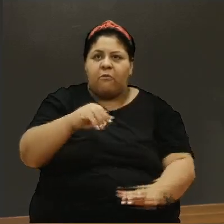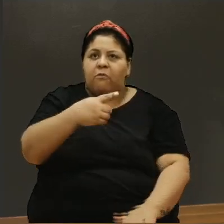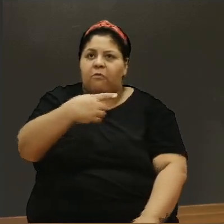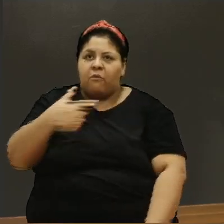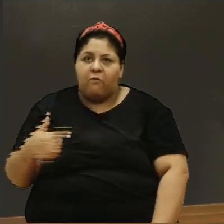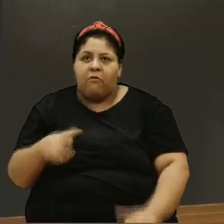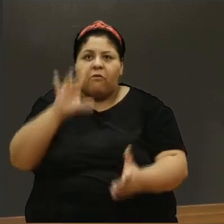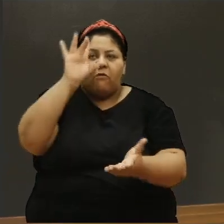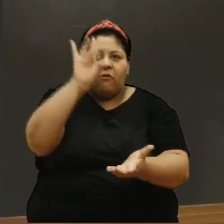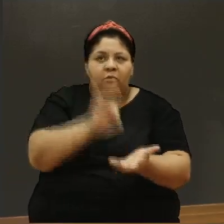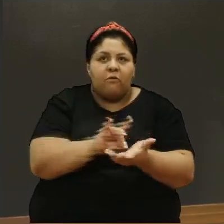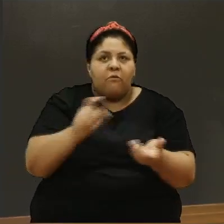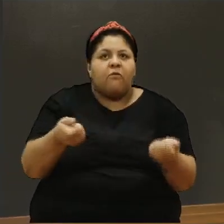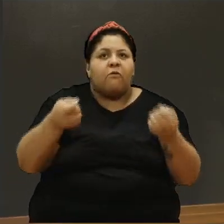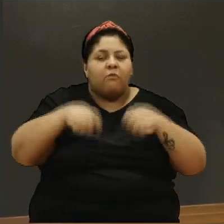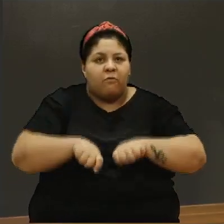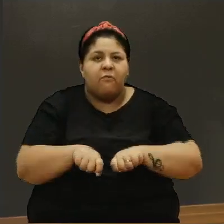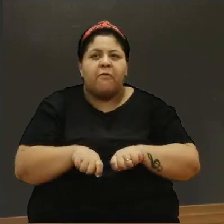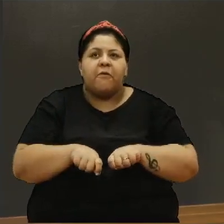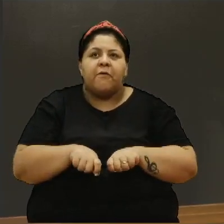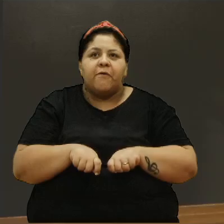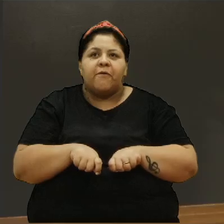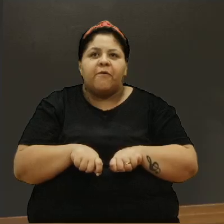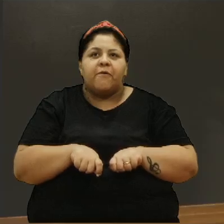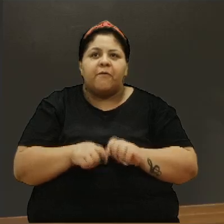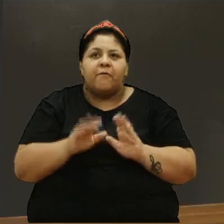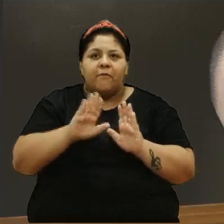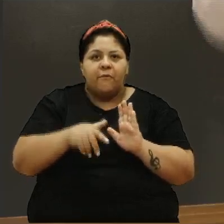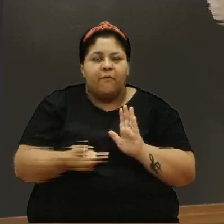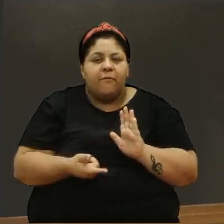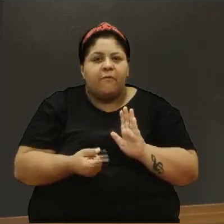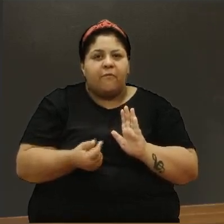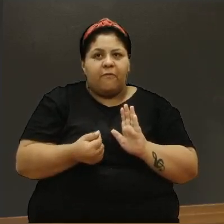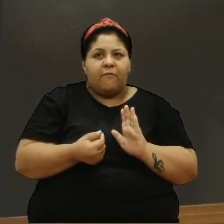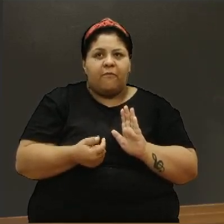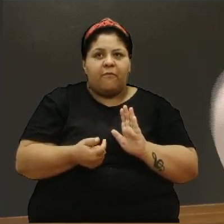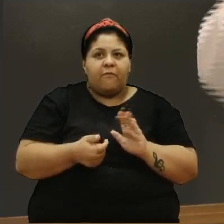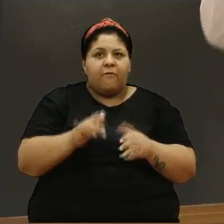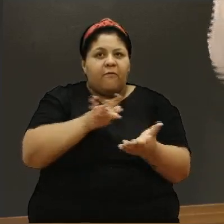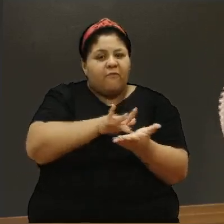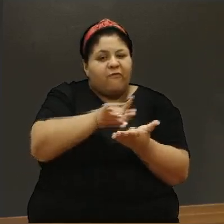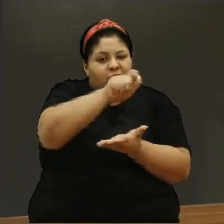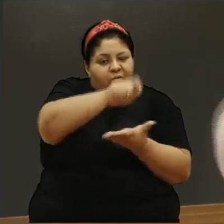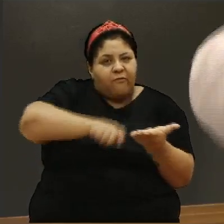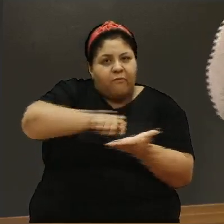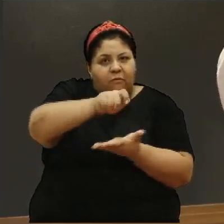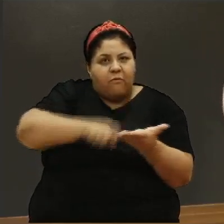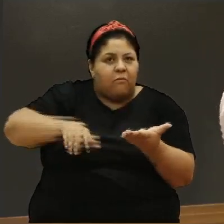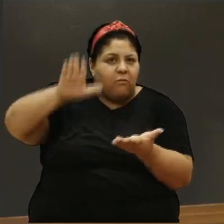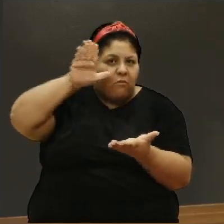que efetiva a possibilidade do desconto sem a renovação e com falsificação de assinatura, seja